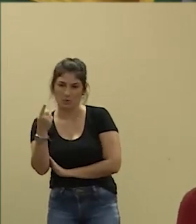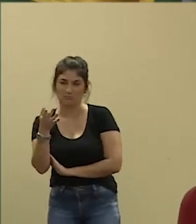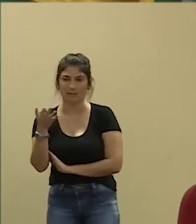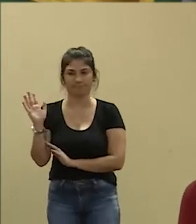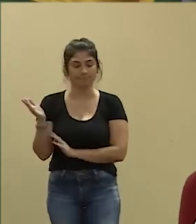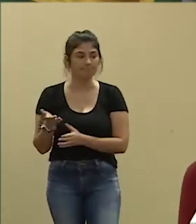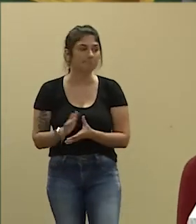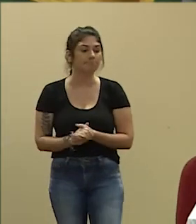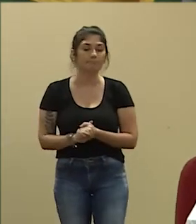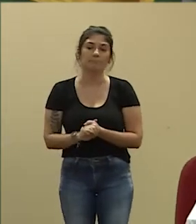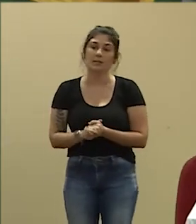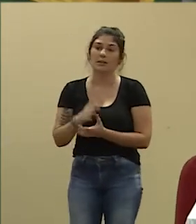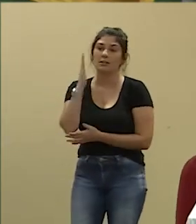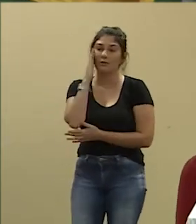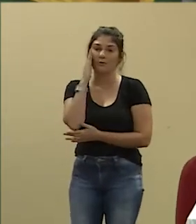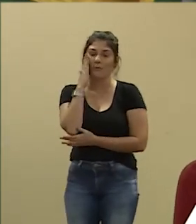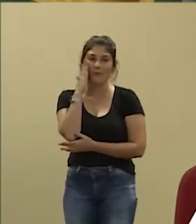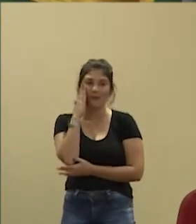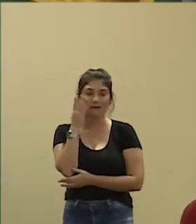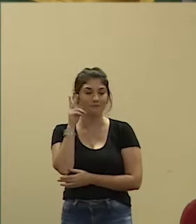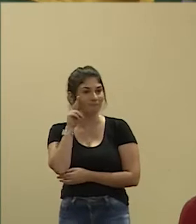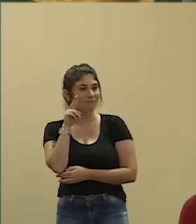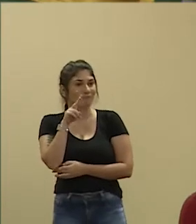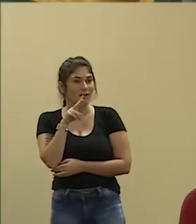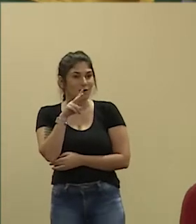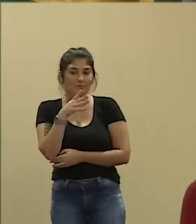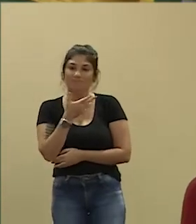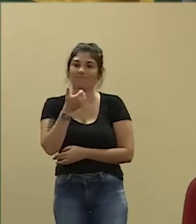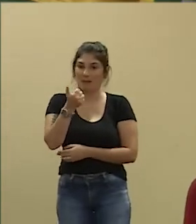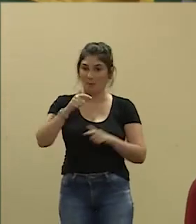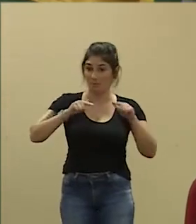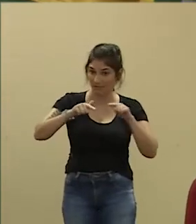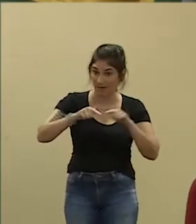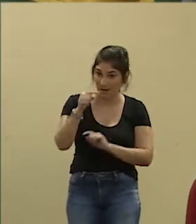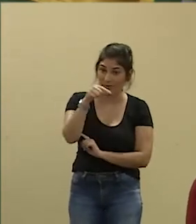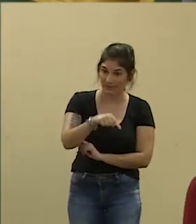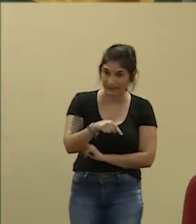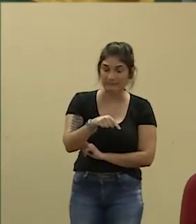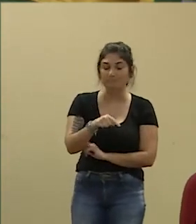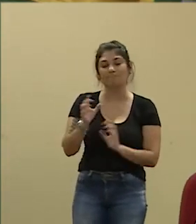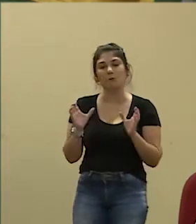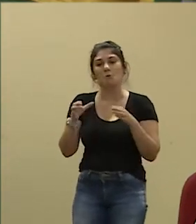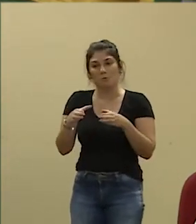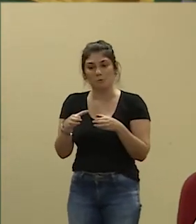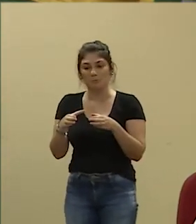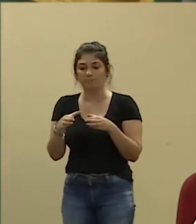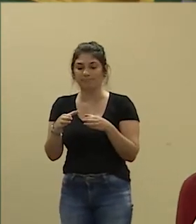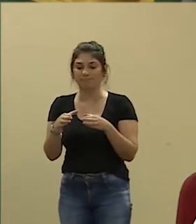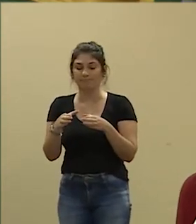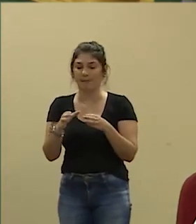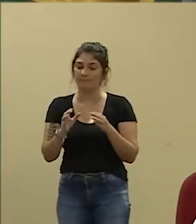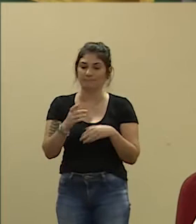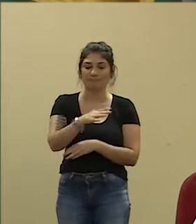como é fantástico que vocês estão fazendo aqui é um núcleo de uma equipe multidisciplinar que já